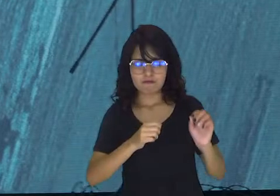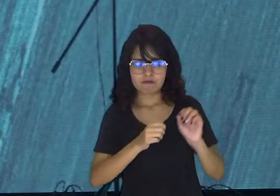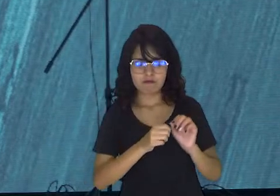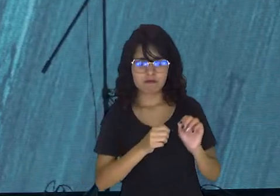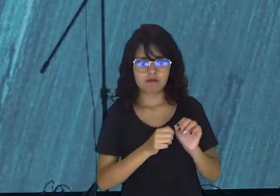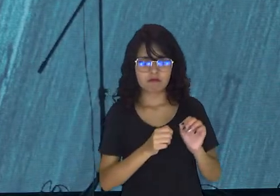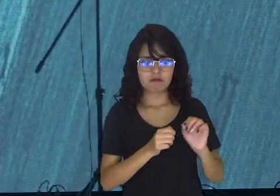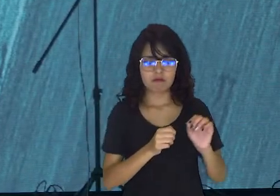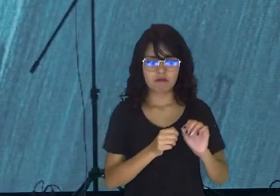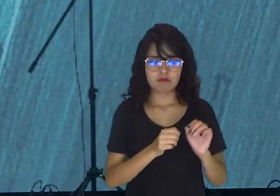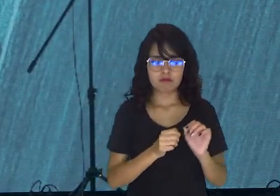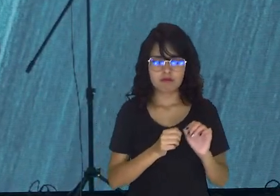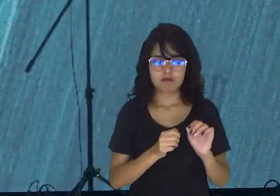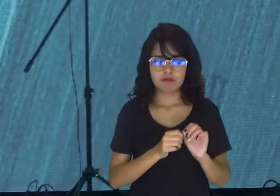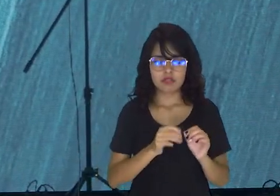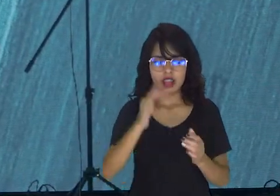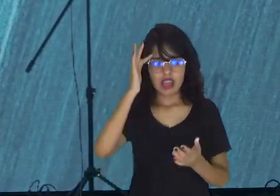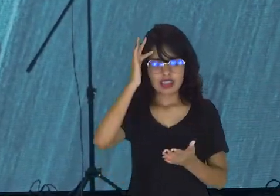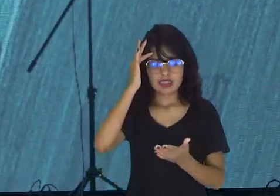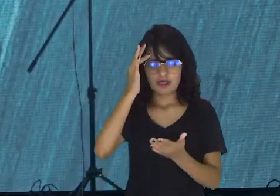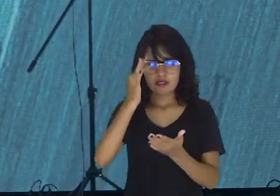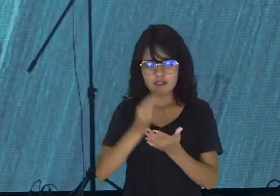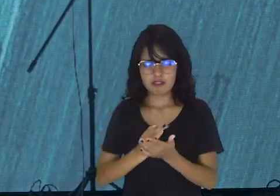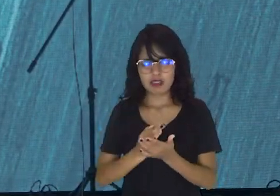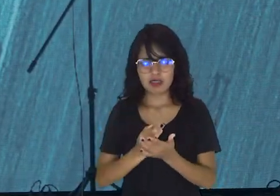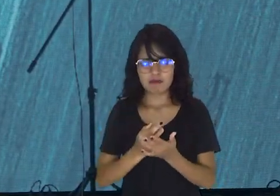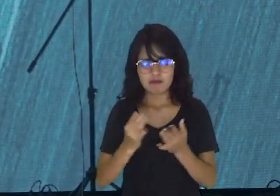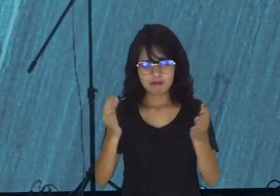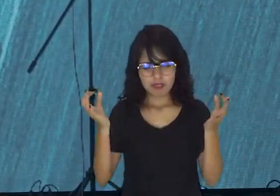Essa santa, perfeita,